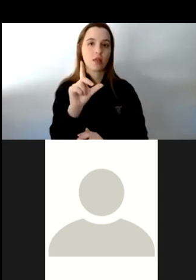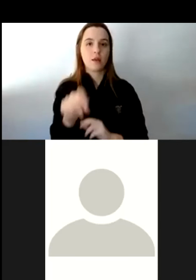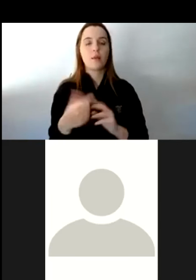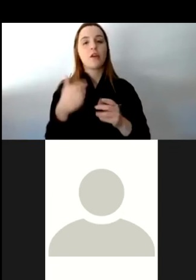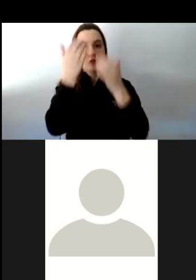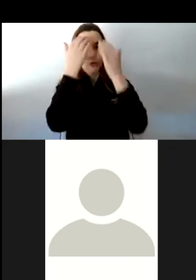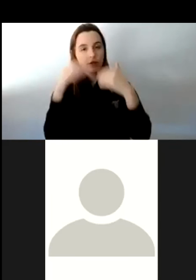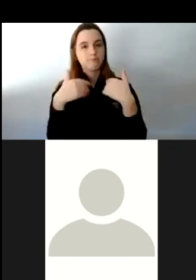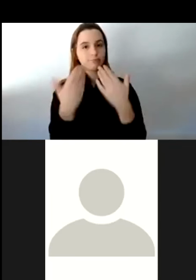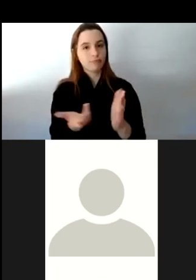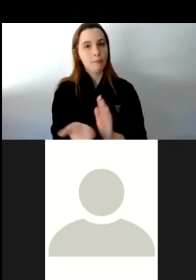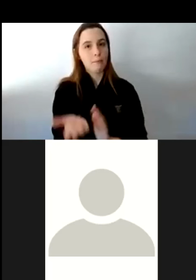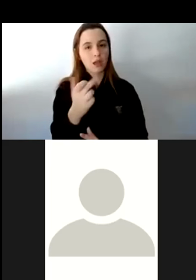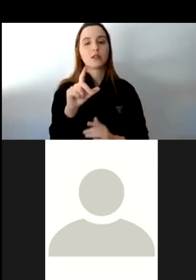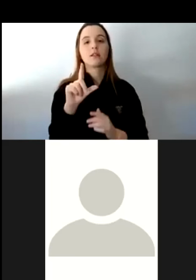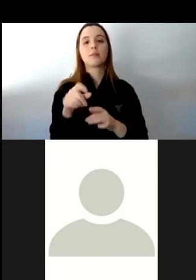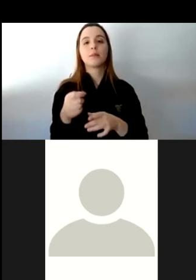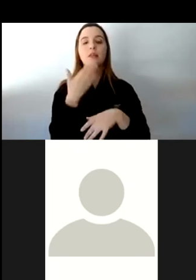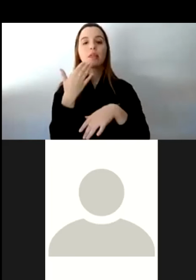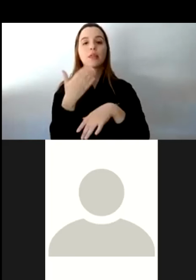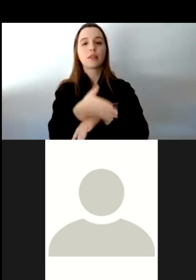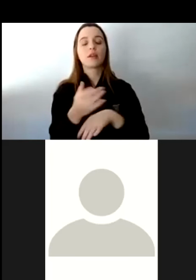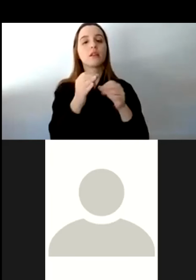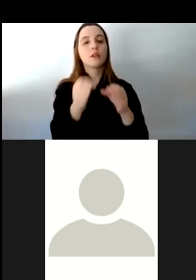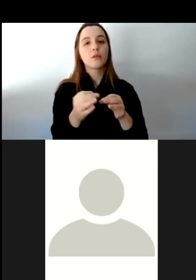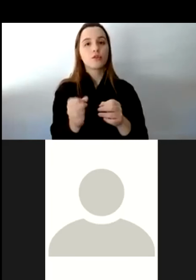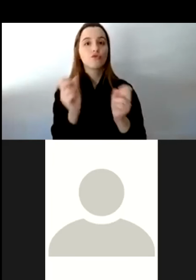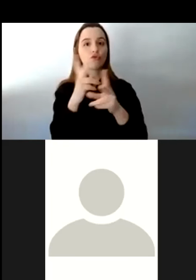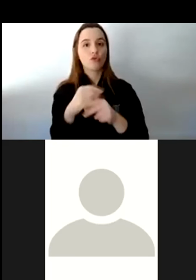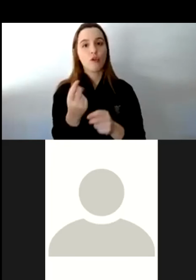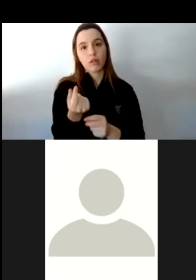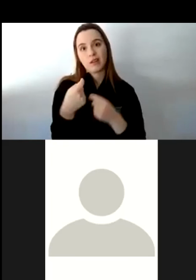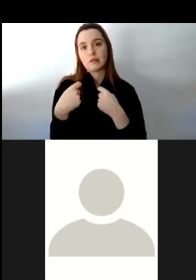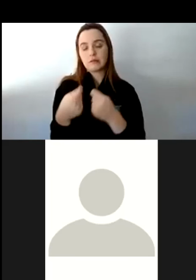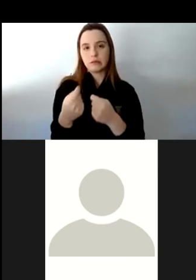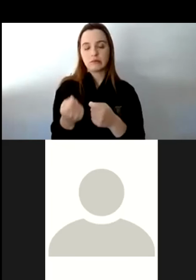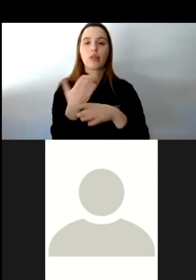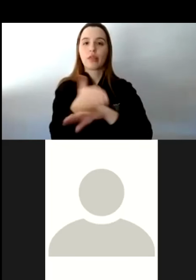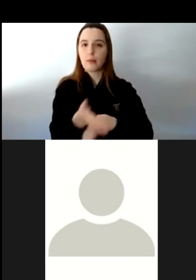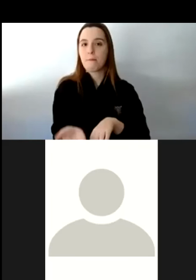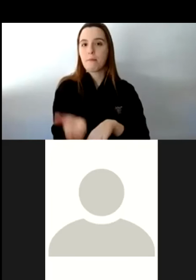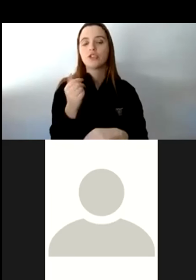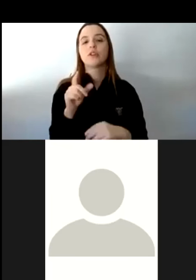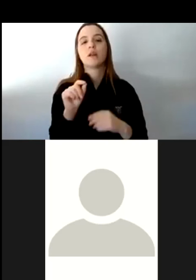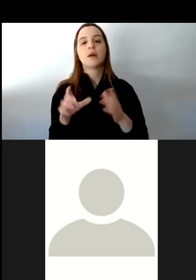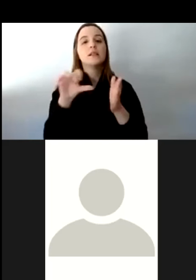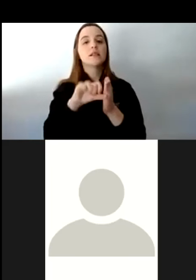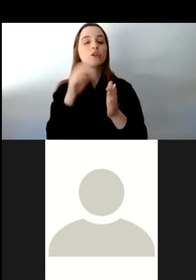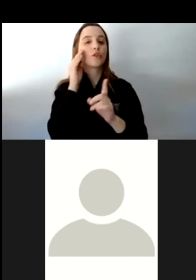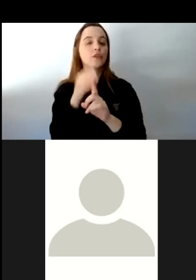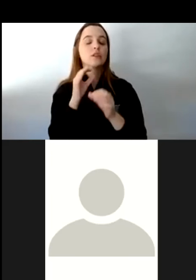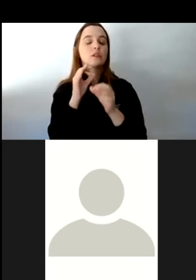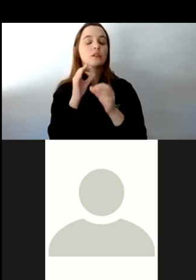disponível para os cidadãos, aumento do acesso a terapêuticas inovadoras e dispendiosas, aumento do número de centros de referência